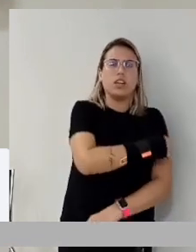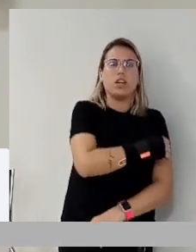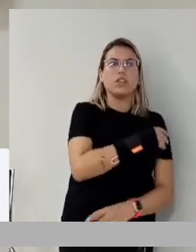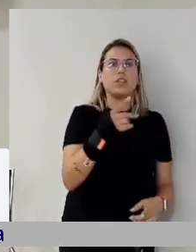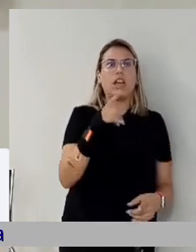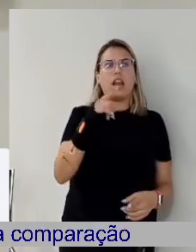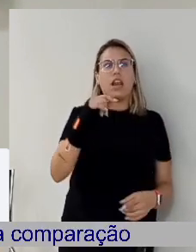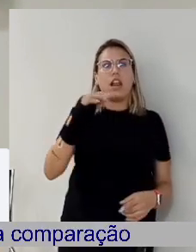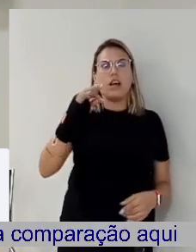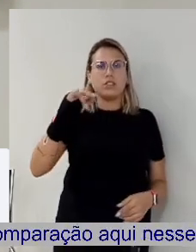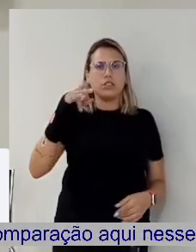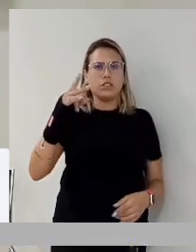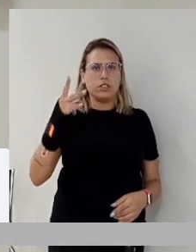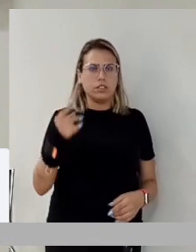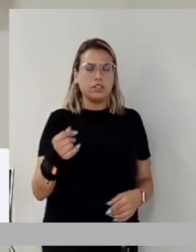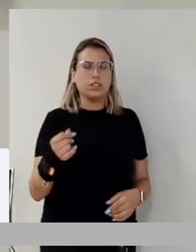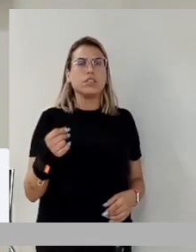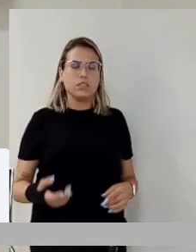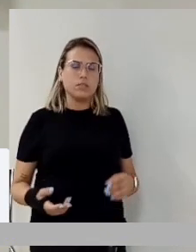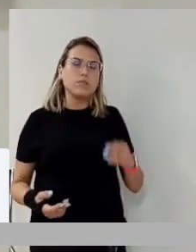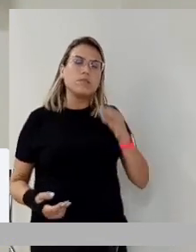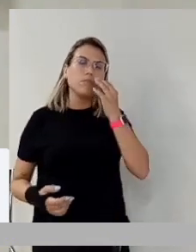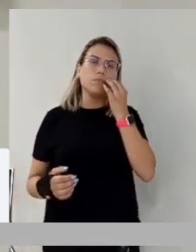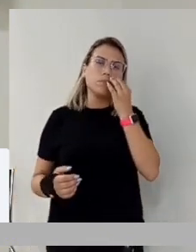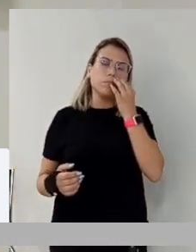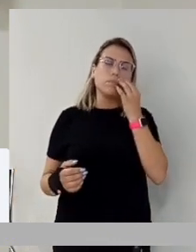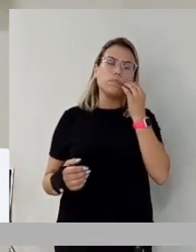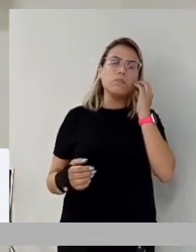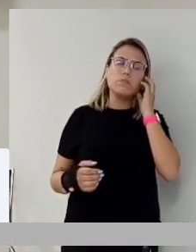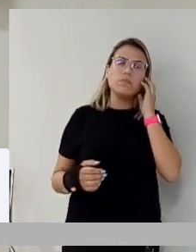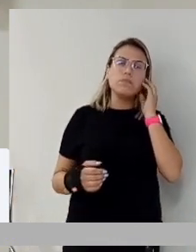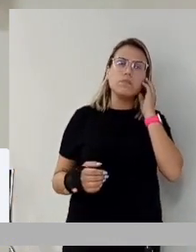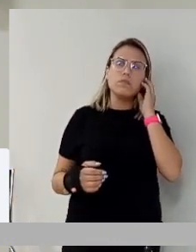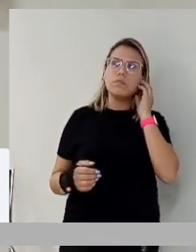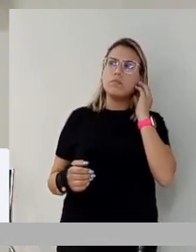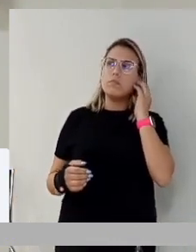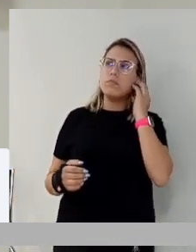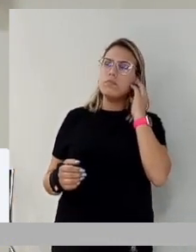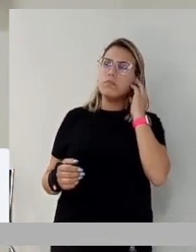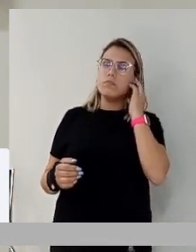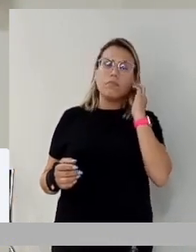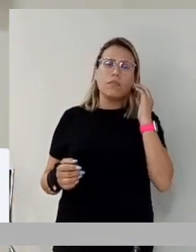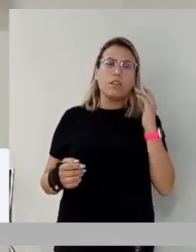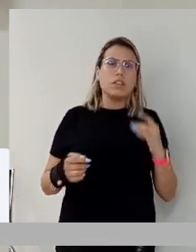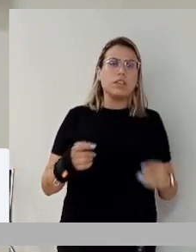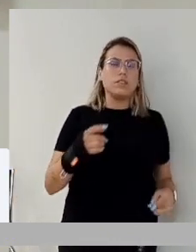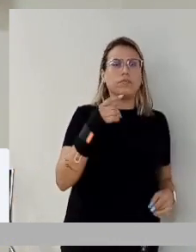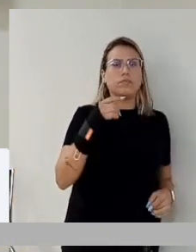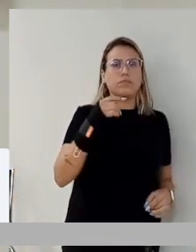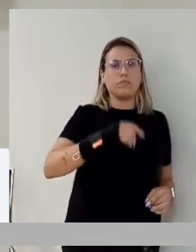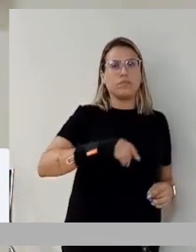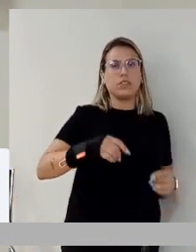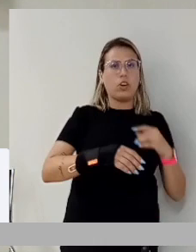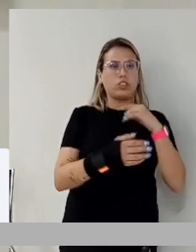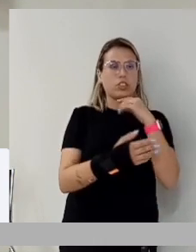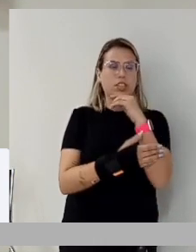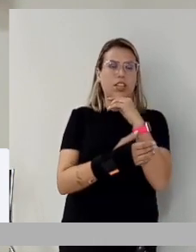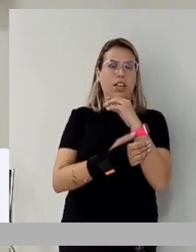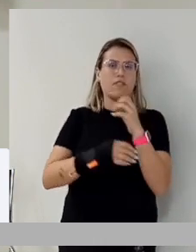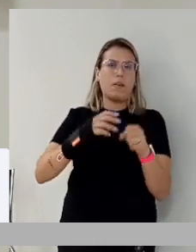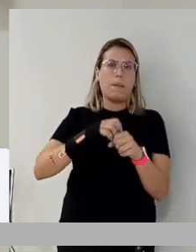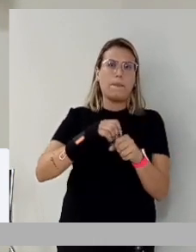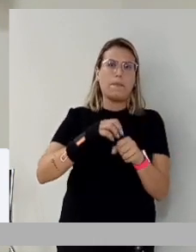comparação aqui nesse ano nessa gicana da gicana Ronaldo ol de pet só de pet foi